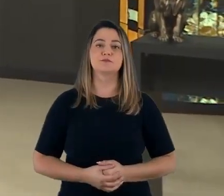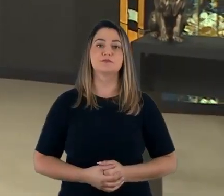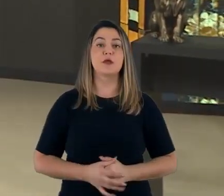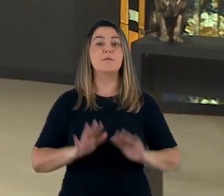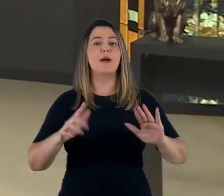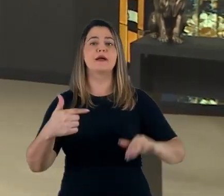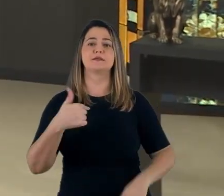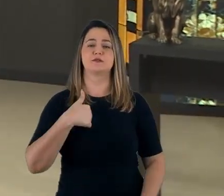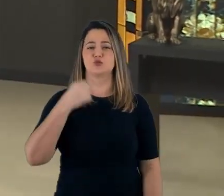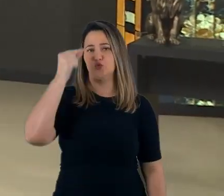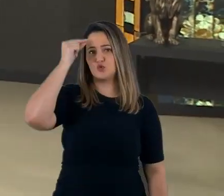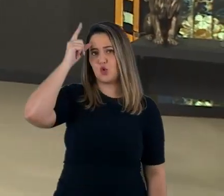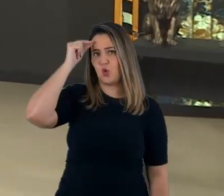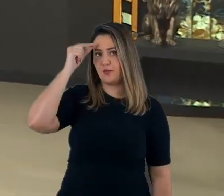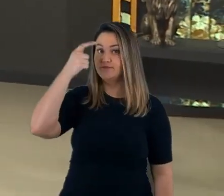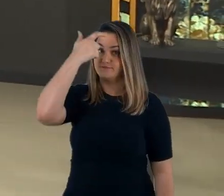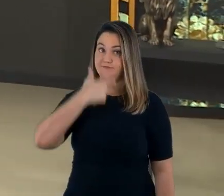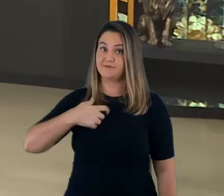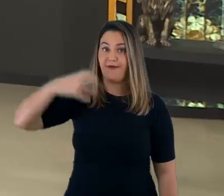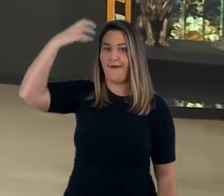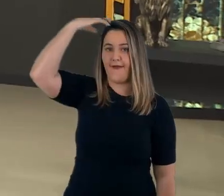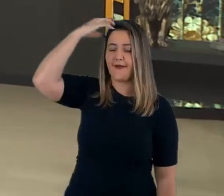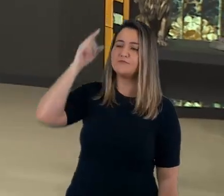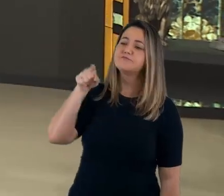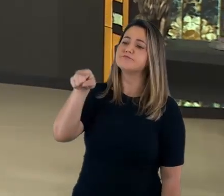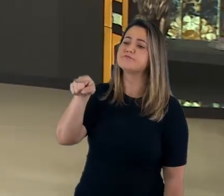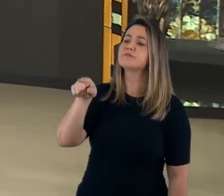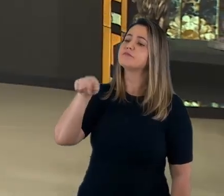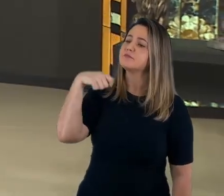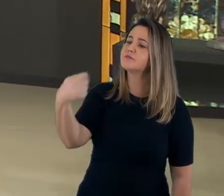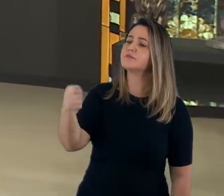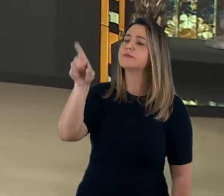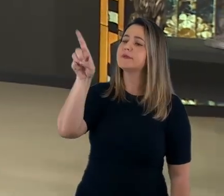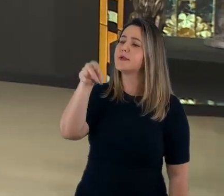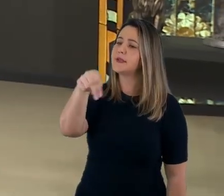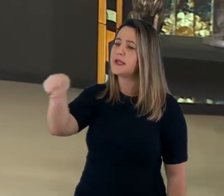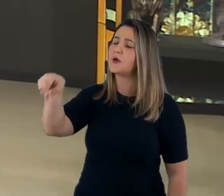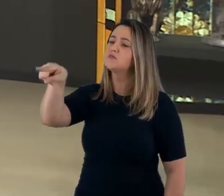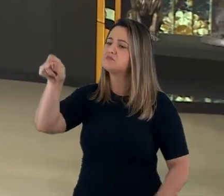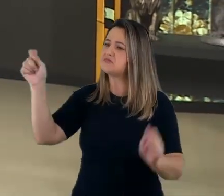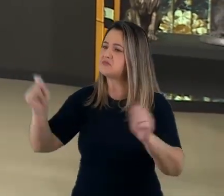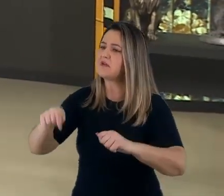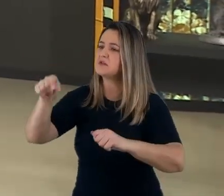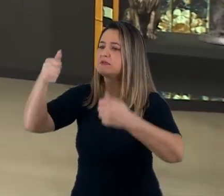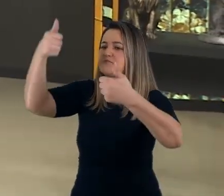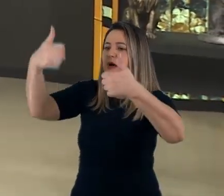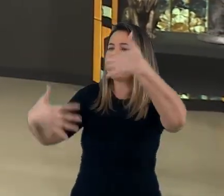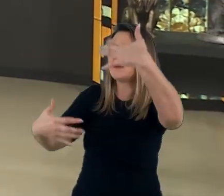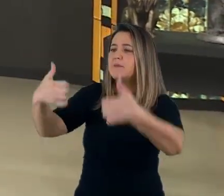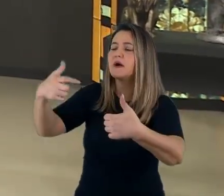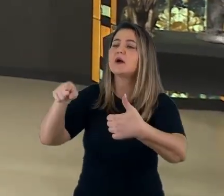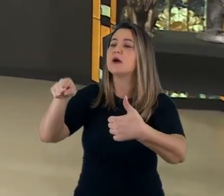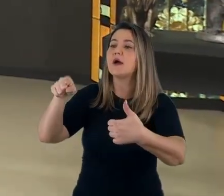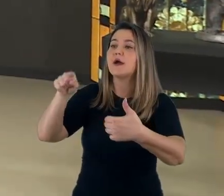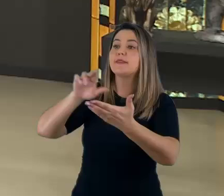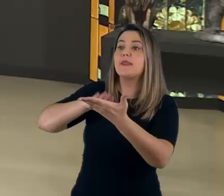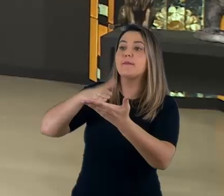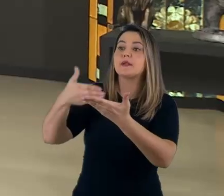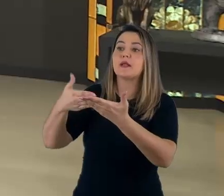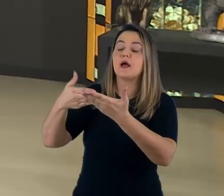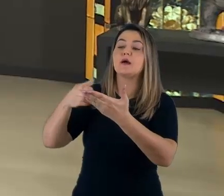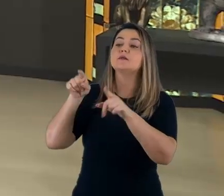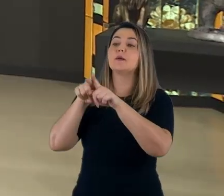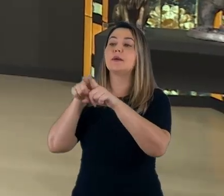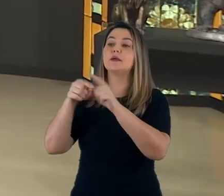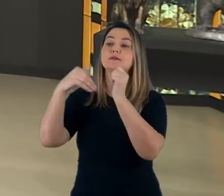eu soube", afirmou o rei, "que você, Daniel, é capaz de dar interpretações e de resolver mistérios.